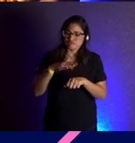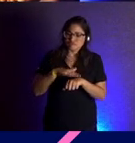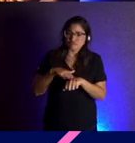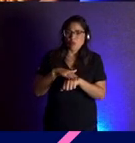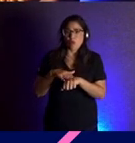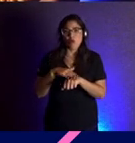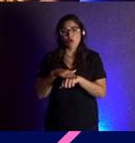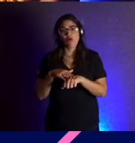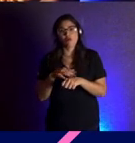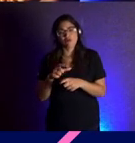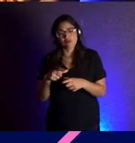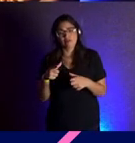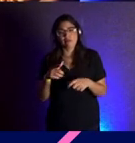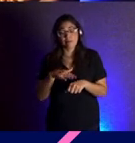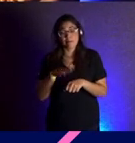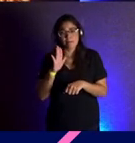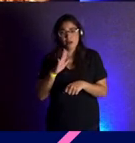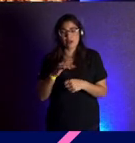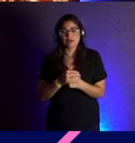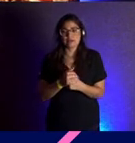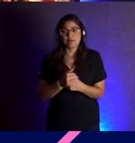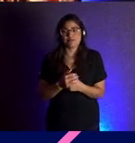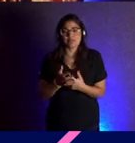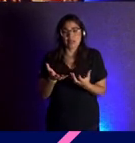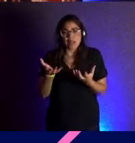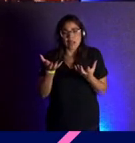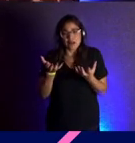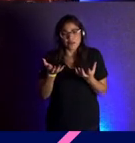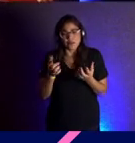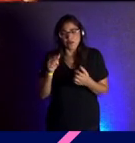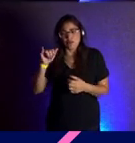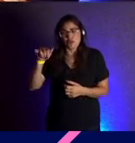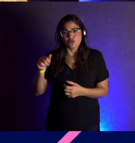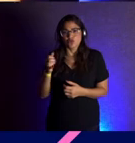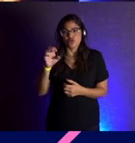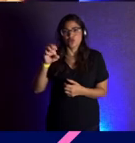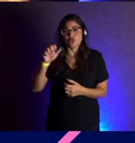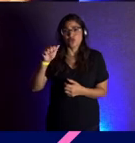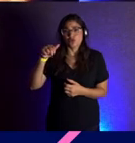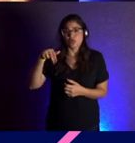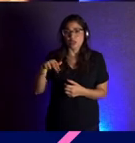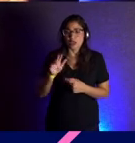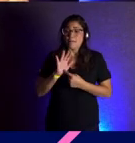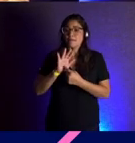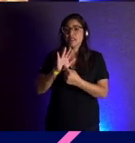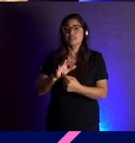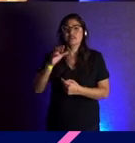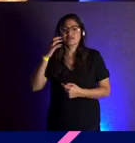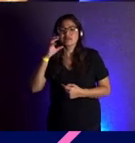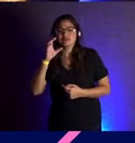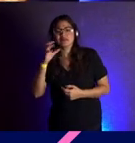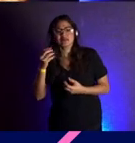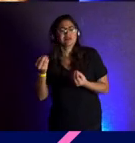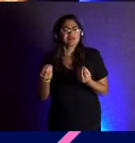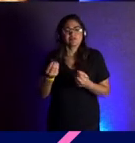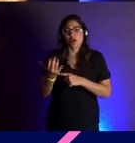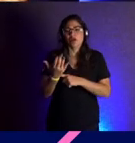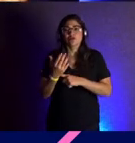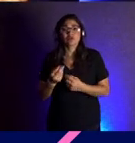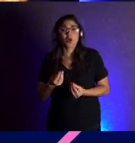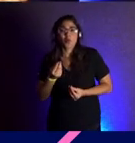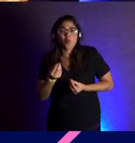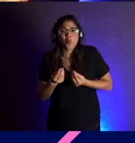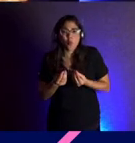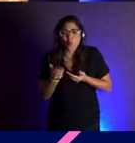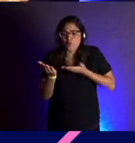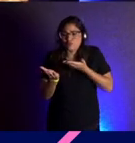entrasse agora para apresentar o que que a ciência pode nos trazer. Eu acho que é isso, né? Um casamento